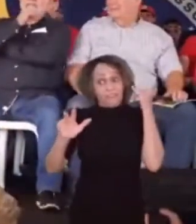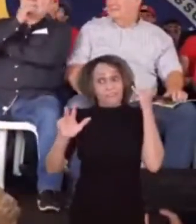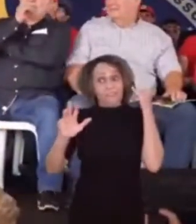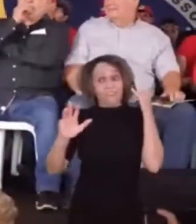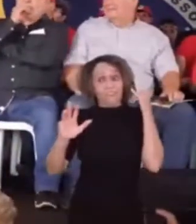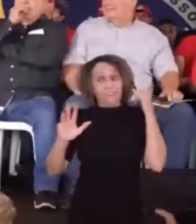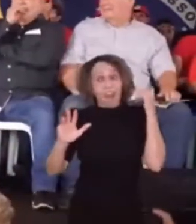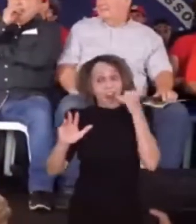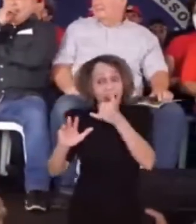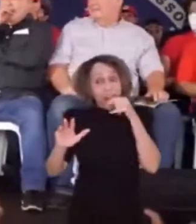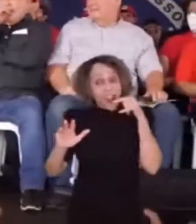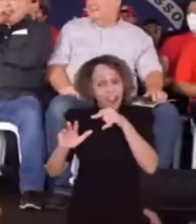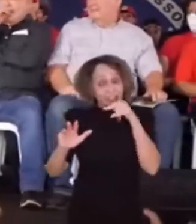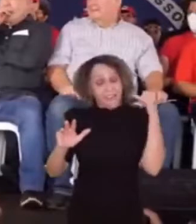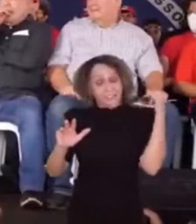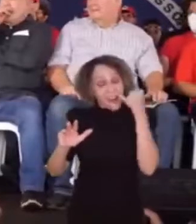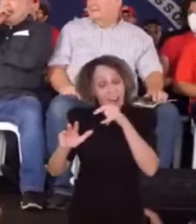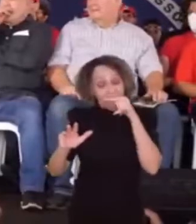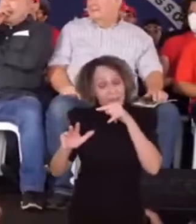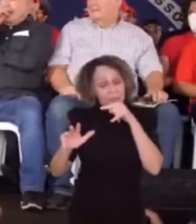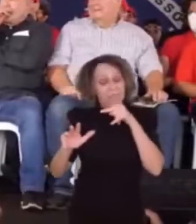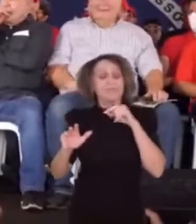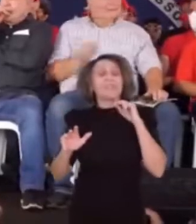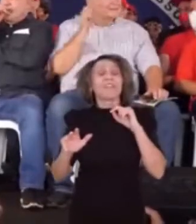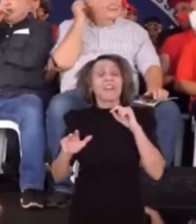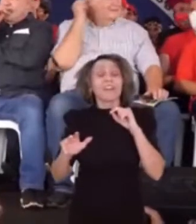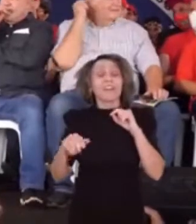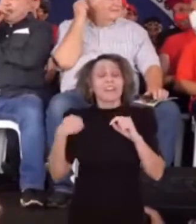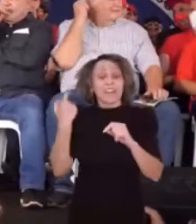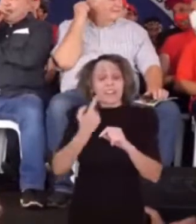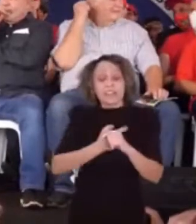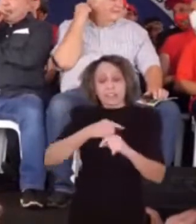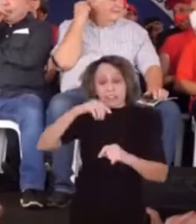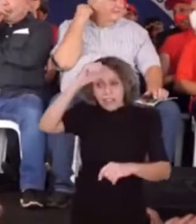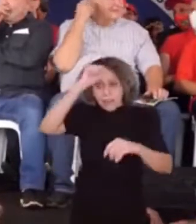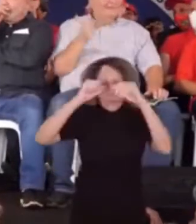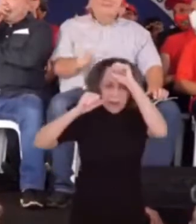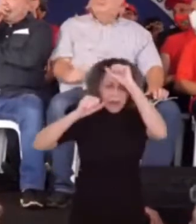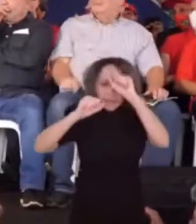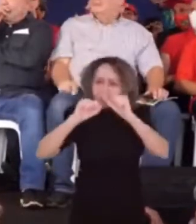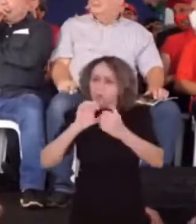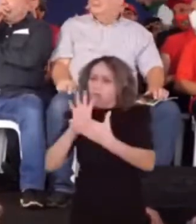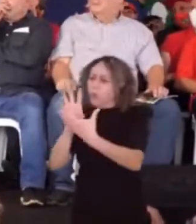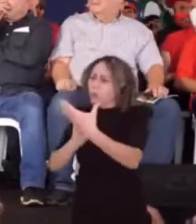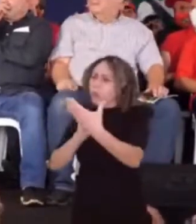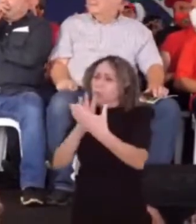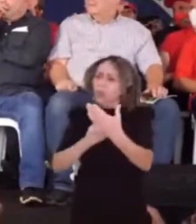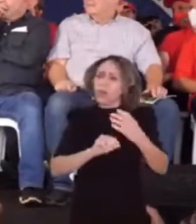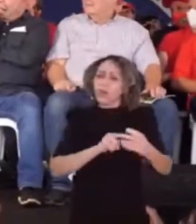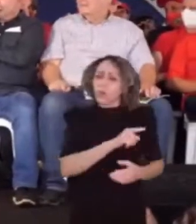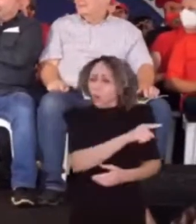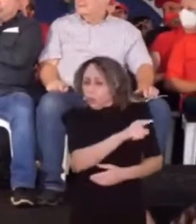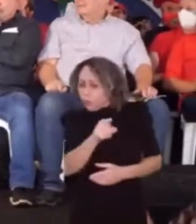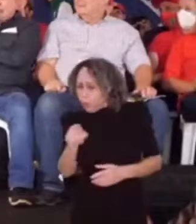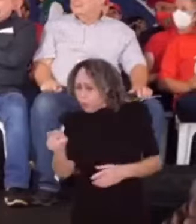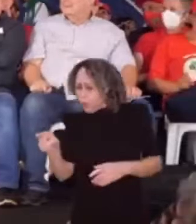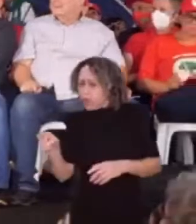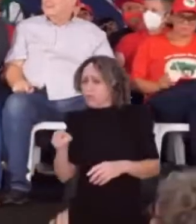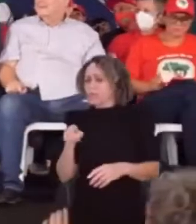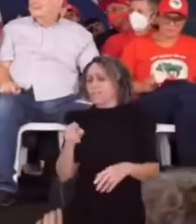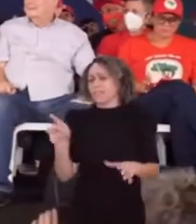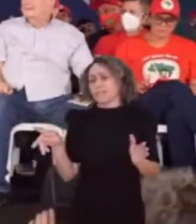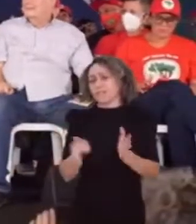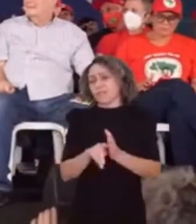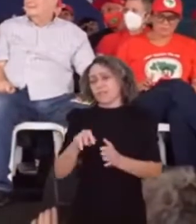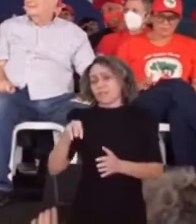que nós aprendemos muito com todos vocês nessa caminhada. Aprendemos que a reforma agrária não é só ocupar